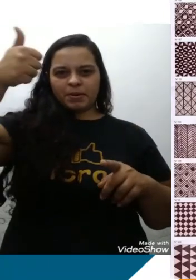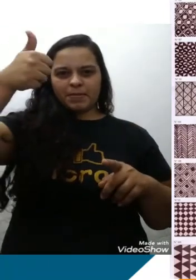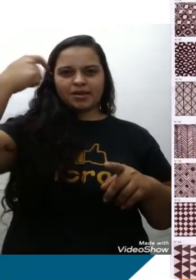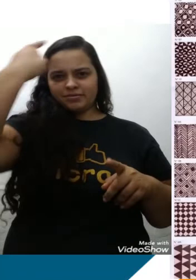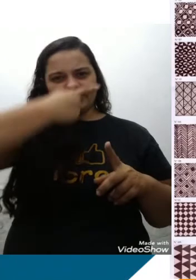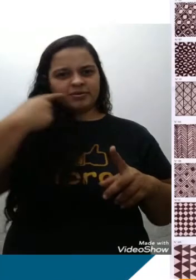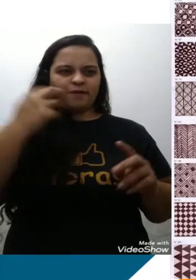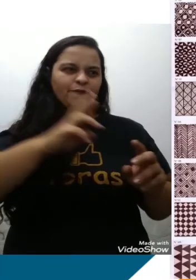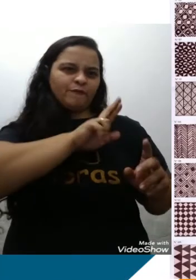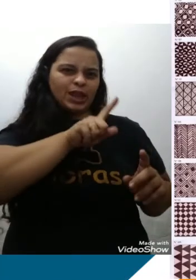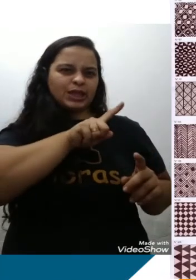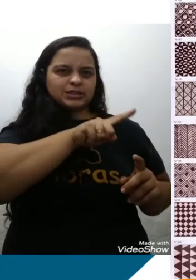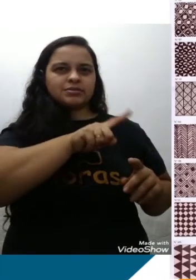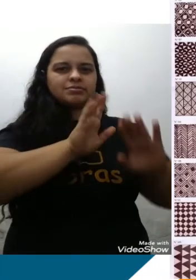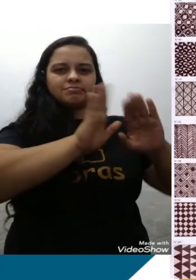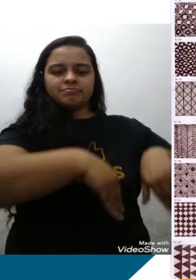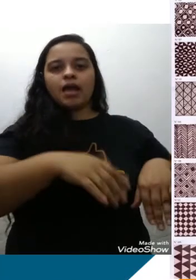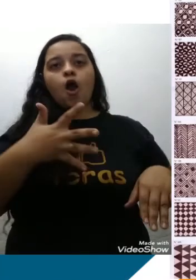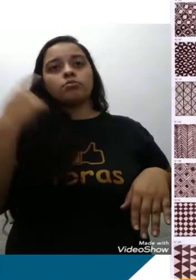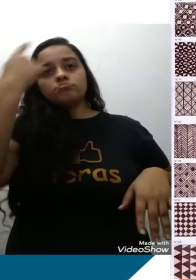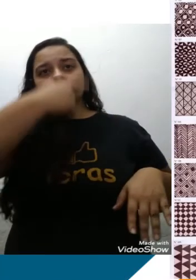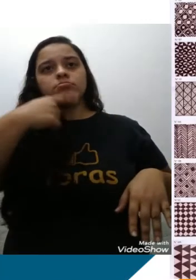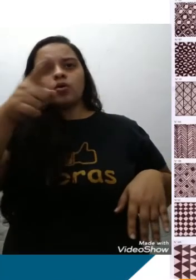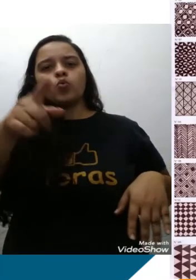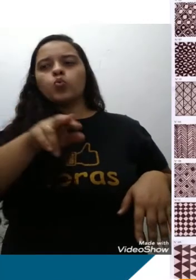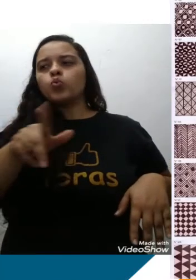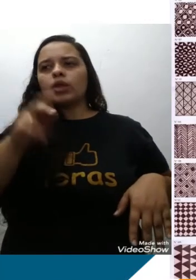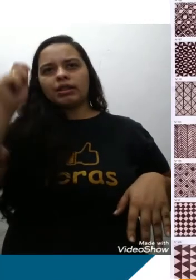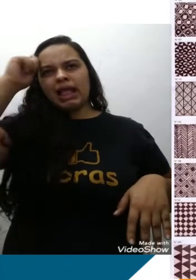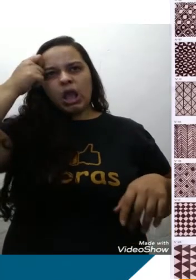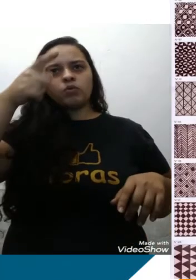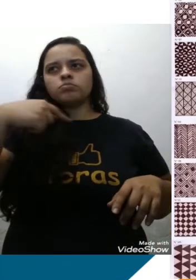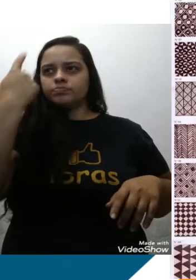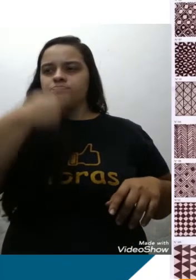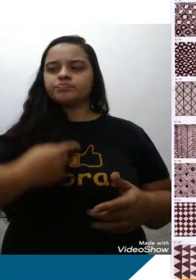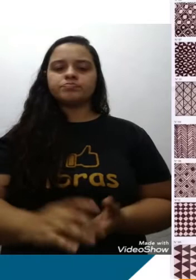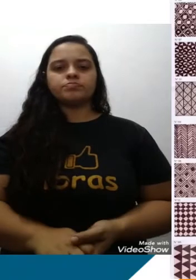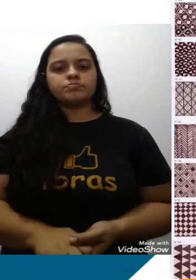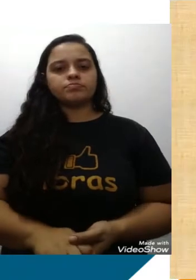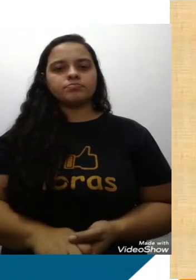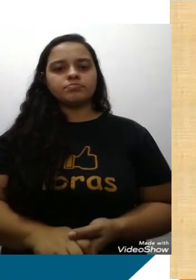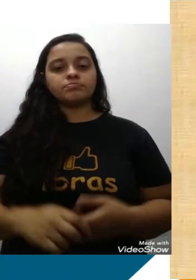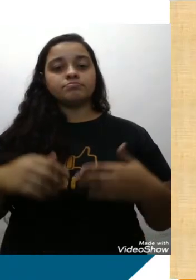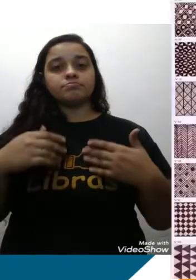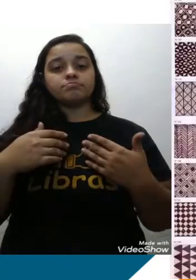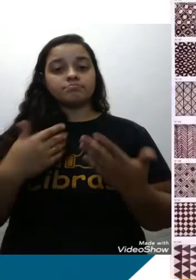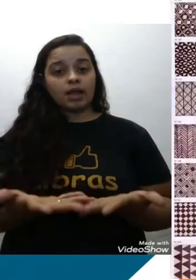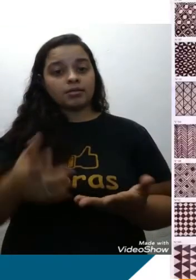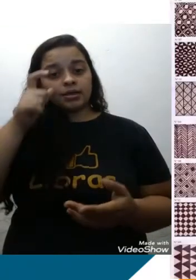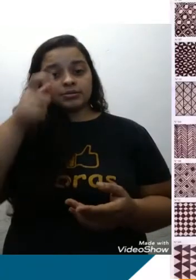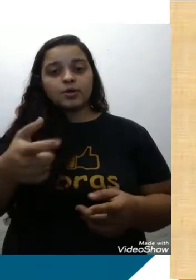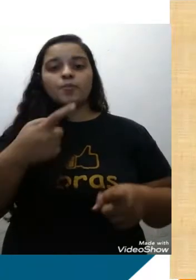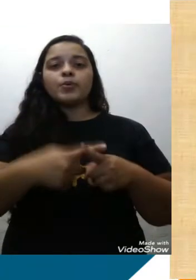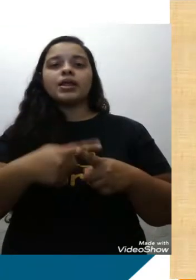diferente da primeira, e inclusive não tem mais traços negroides, porque não se acredita mais nessa teoria.